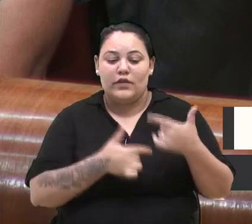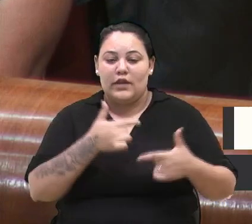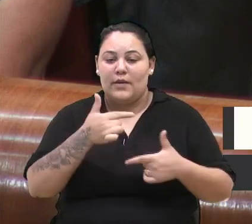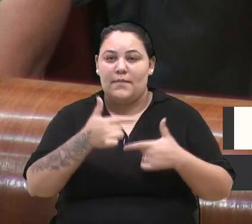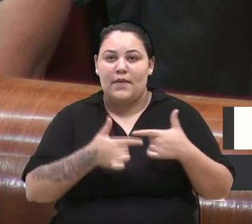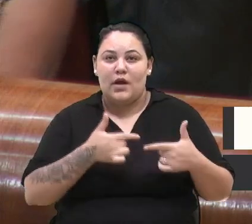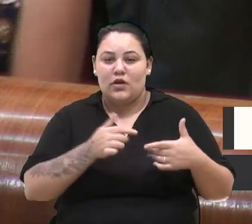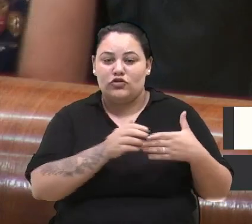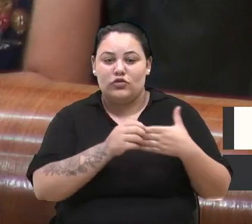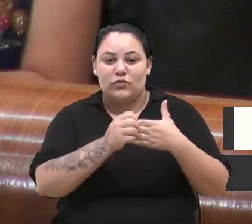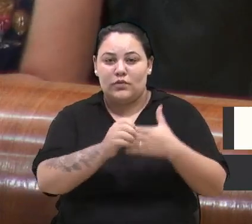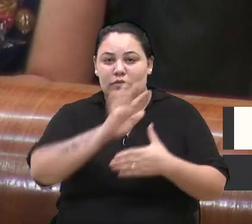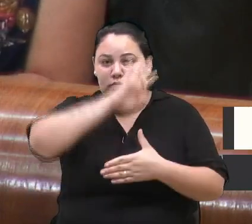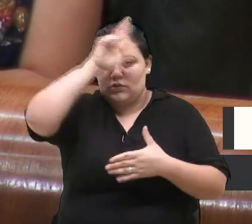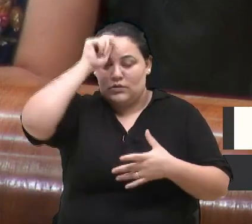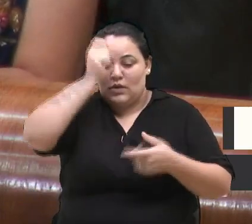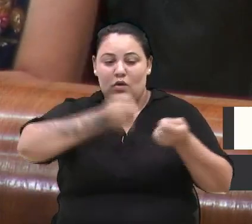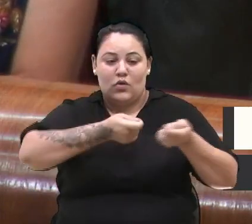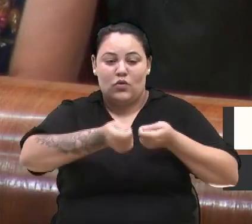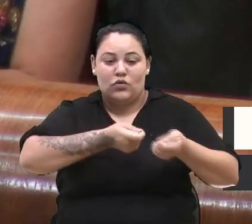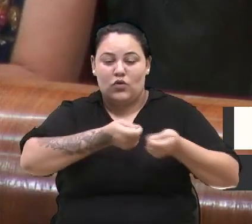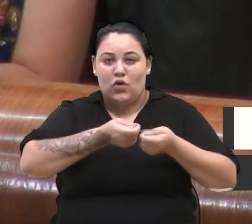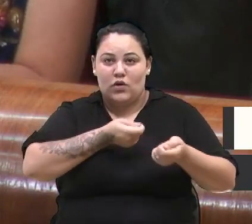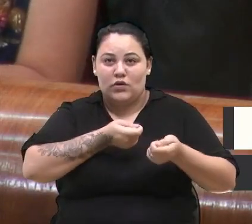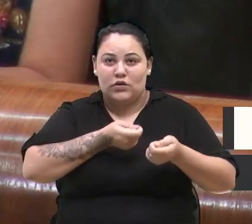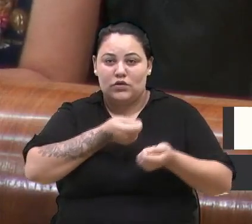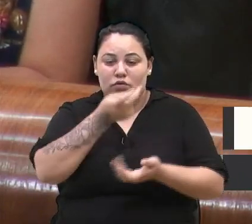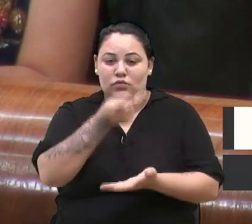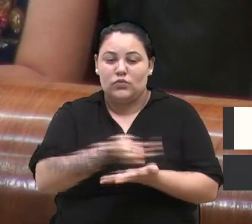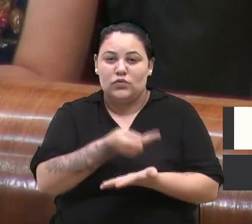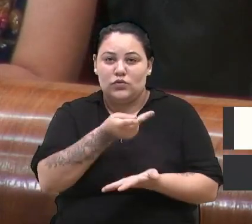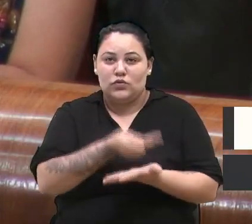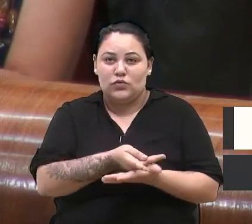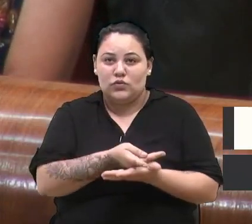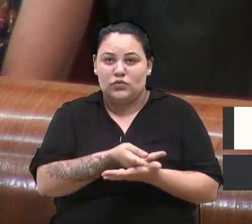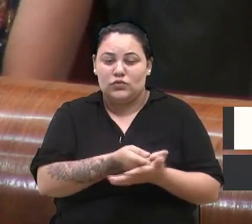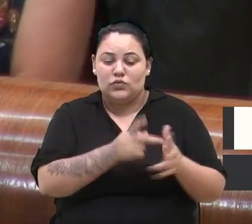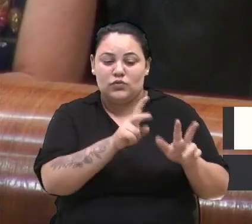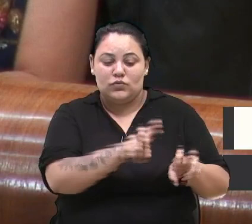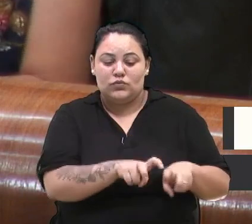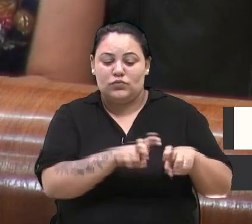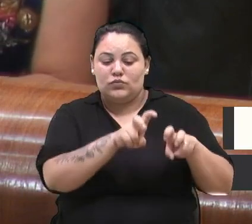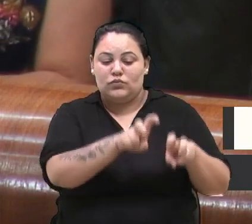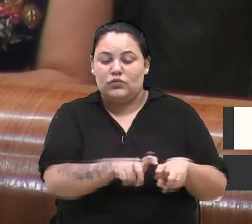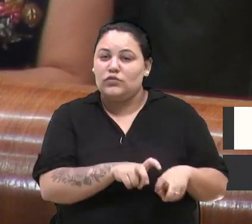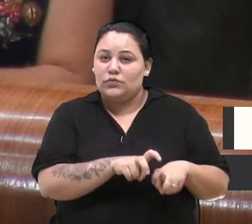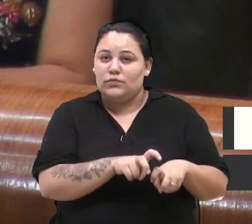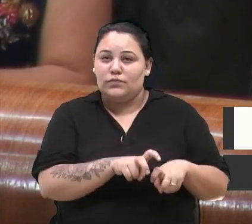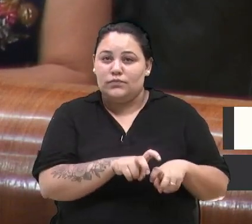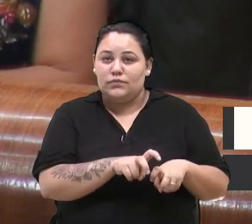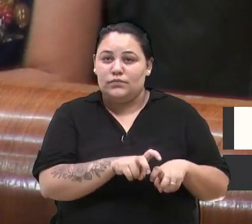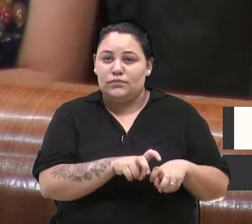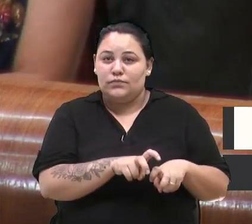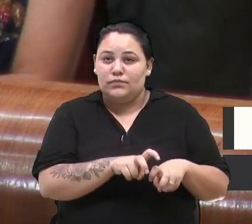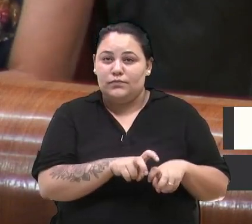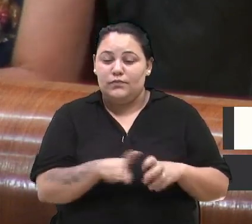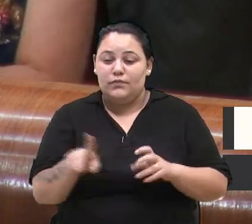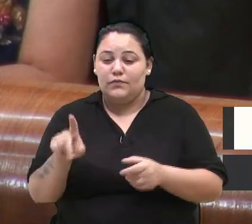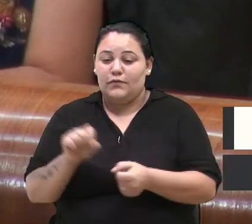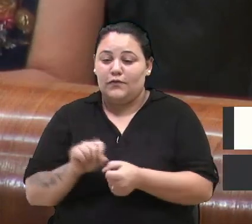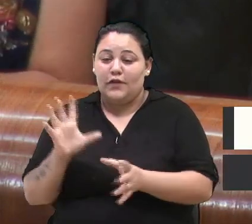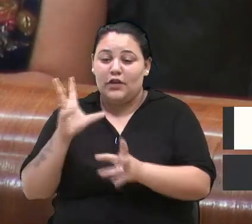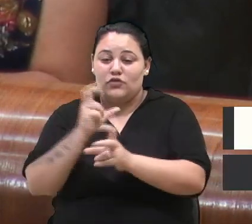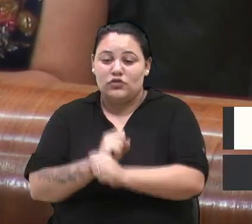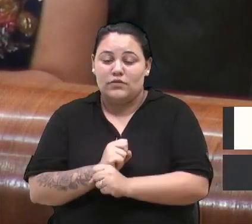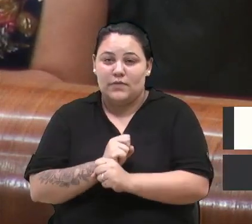Municipal e Controle de Produtos Agropecuários de origem animal. De Caxias